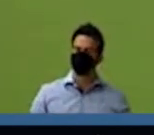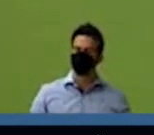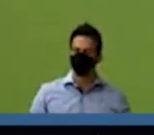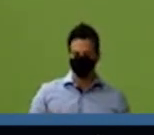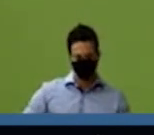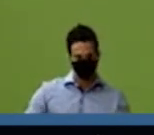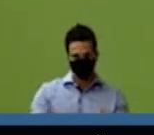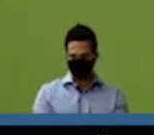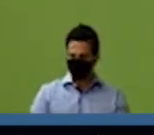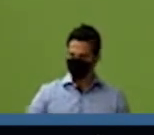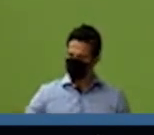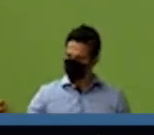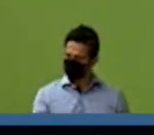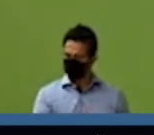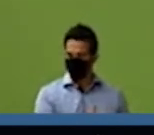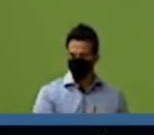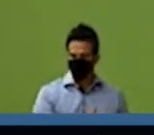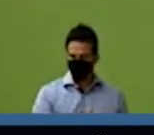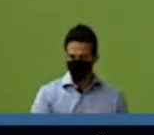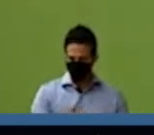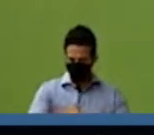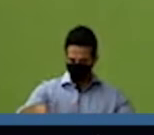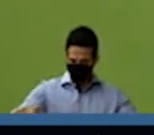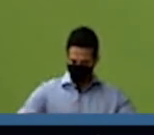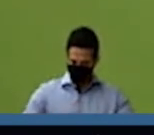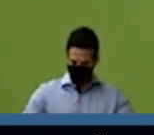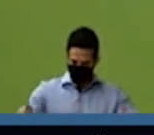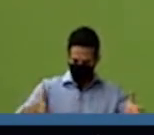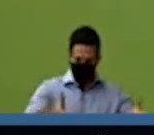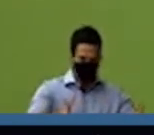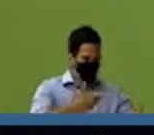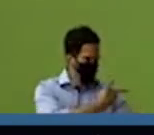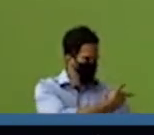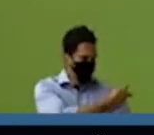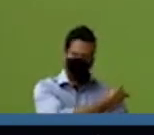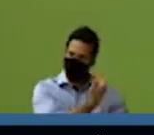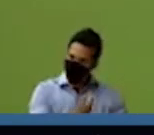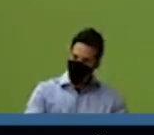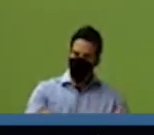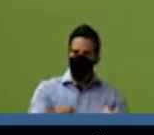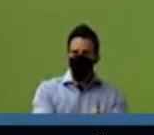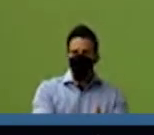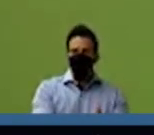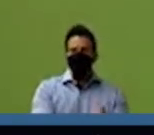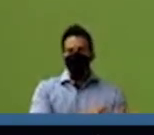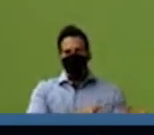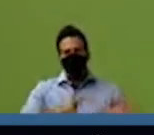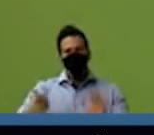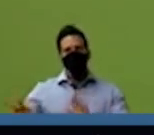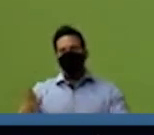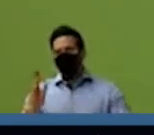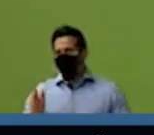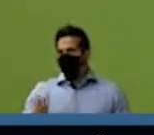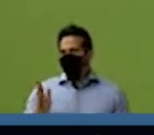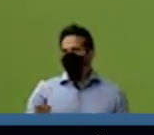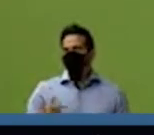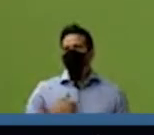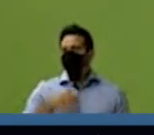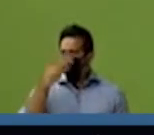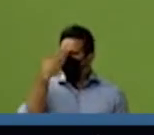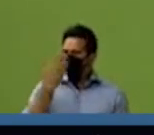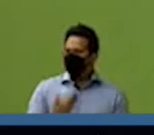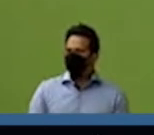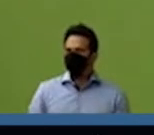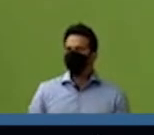de vacinas não sei se nessa quarta-feira na quinta a partir dessa semana a